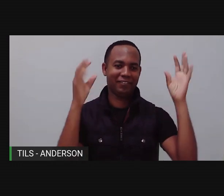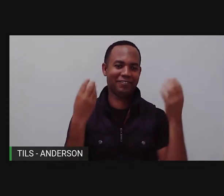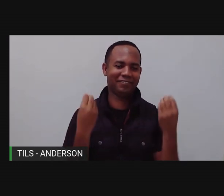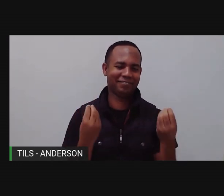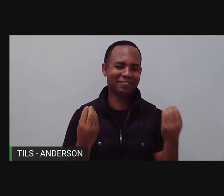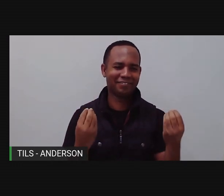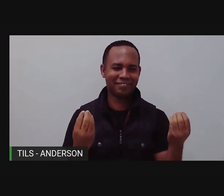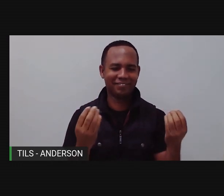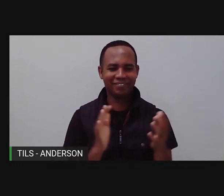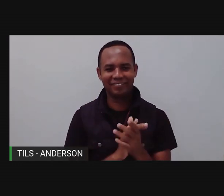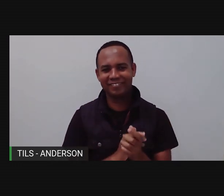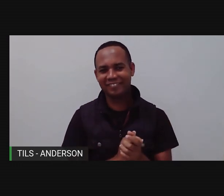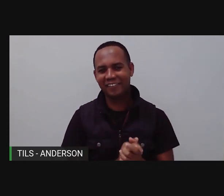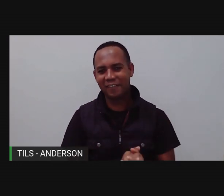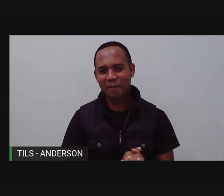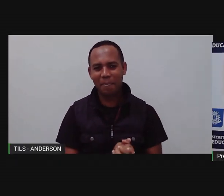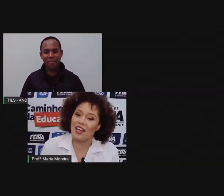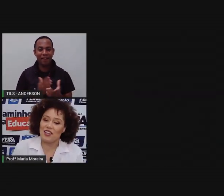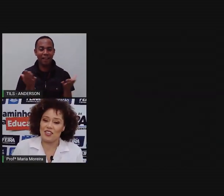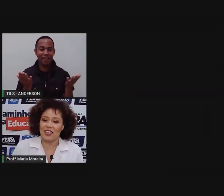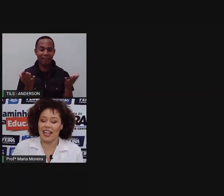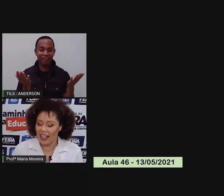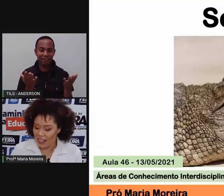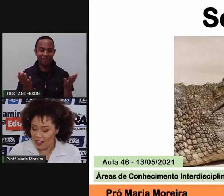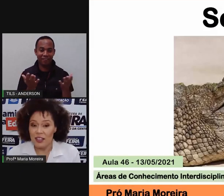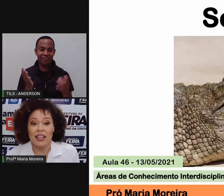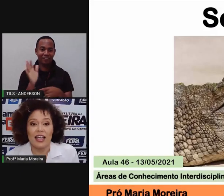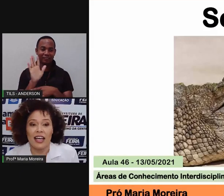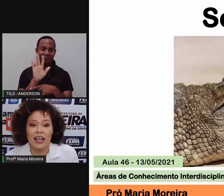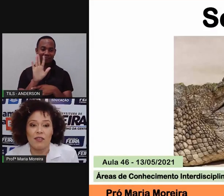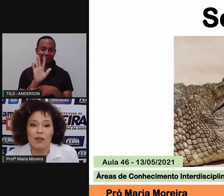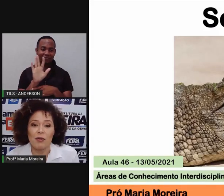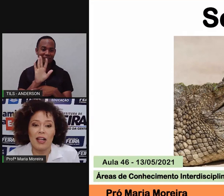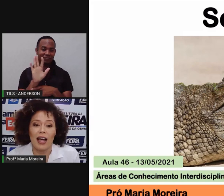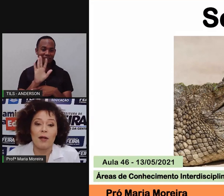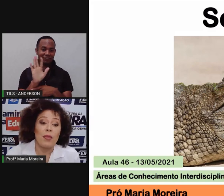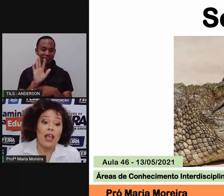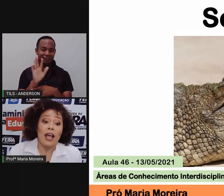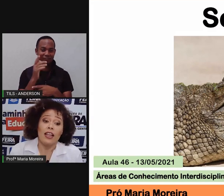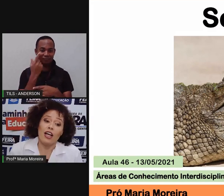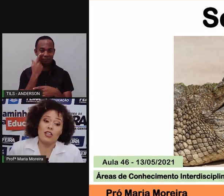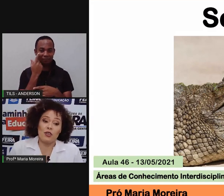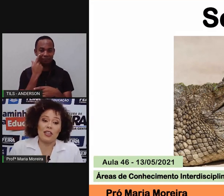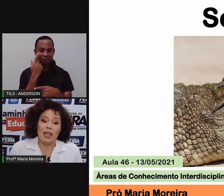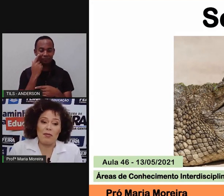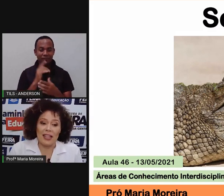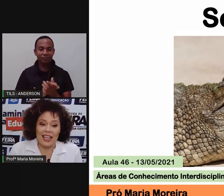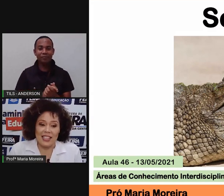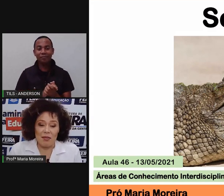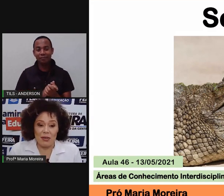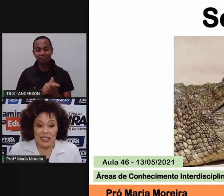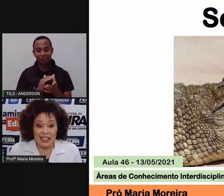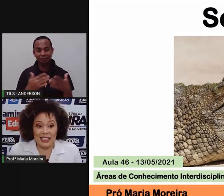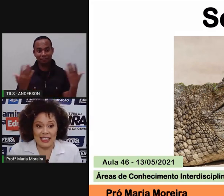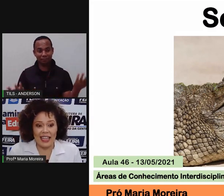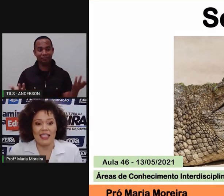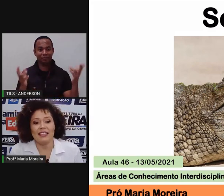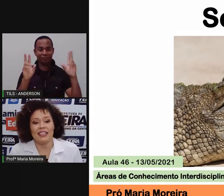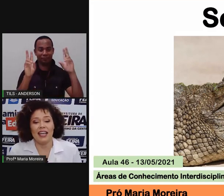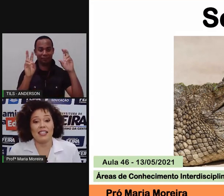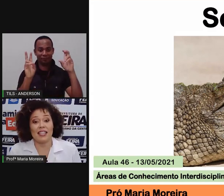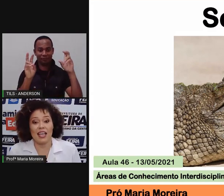Vamos lá para o nosso slide, né? Vamos lá. Nosso tema da semana,